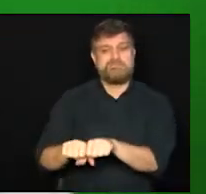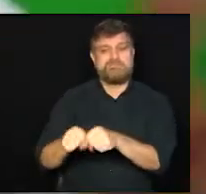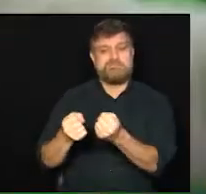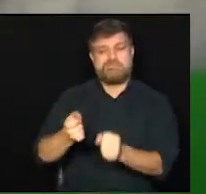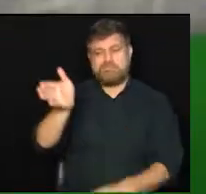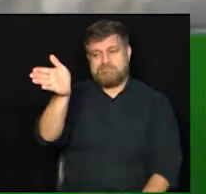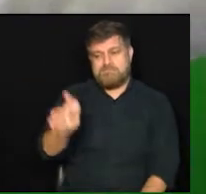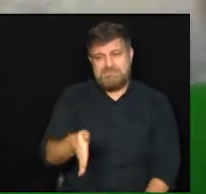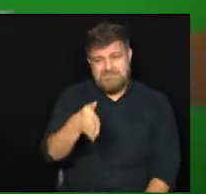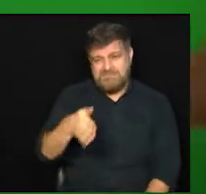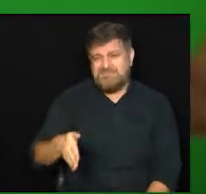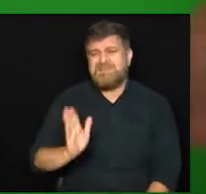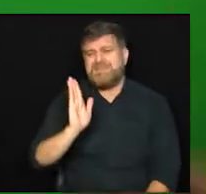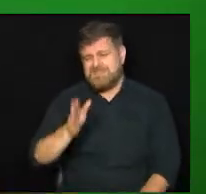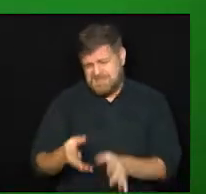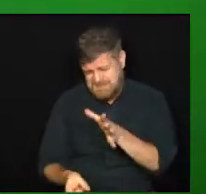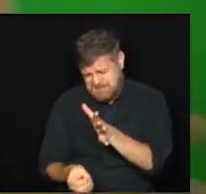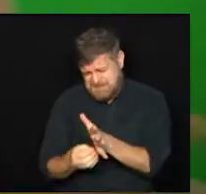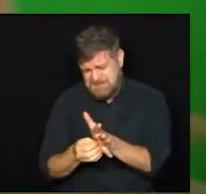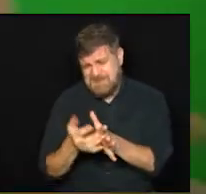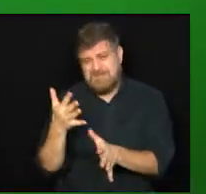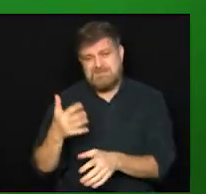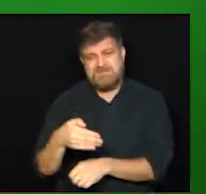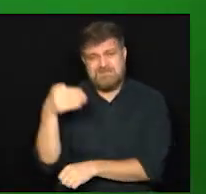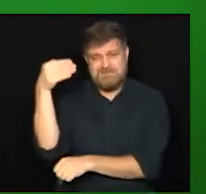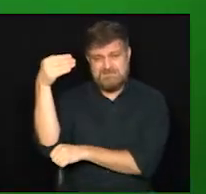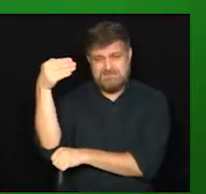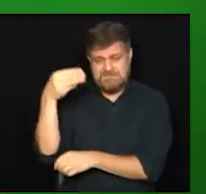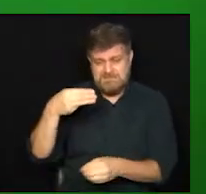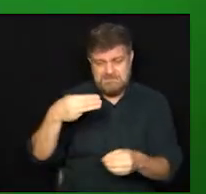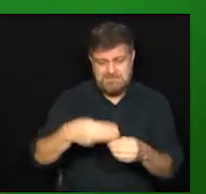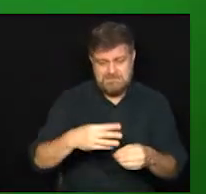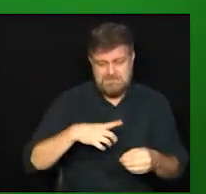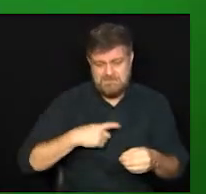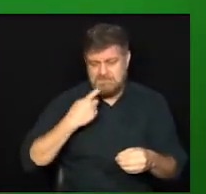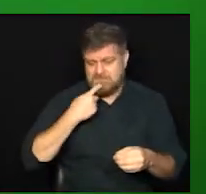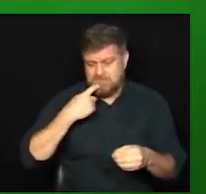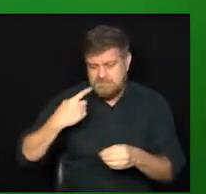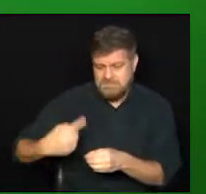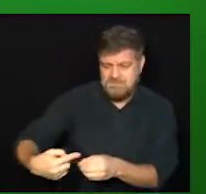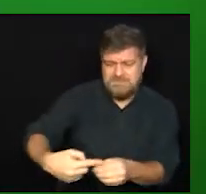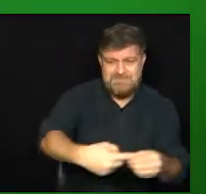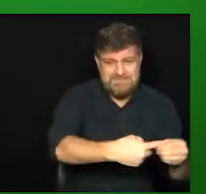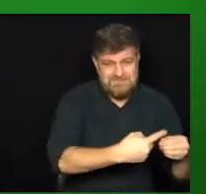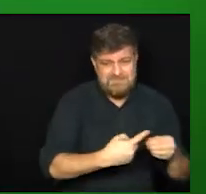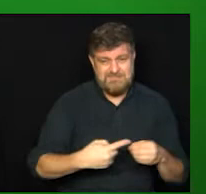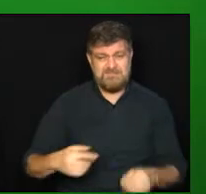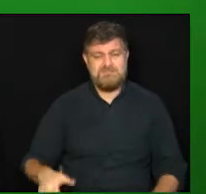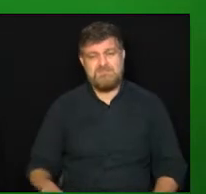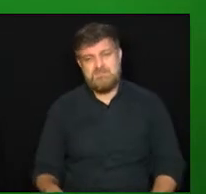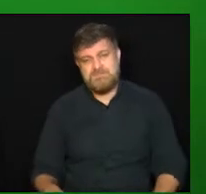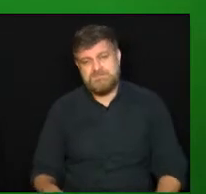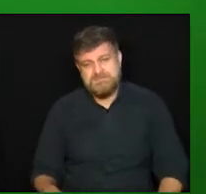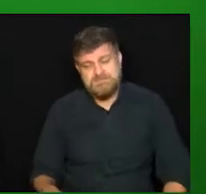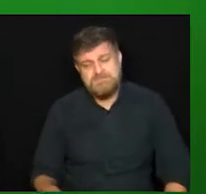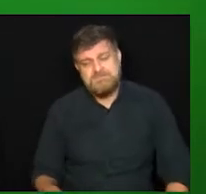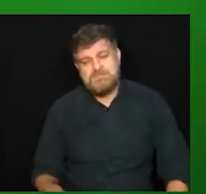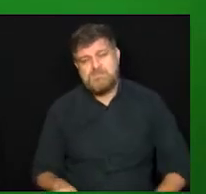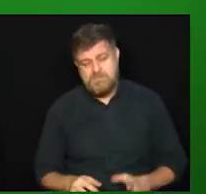assim como outros hotéis da RMC, onde o Convention Visitor Bureau representa.